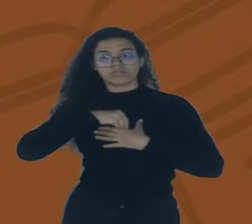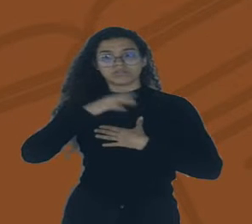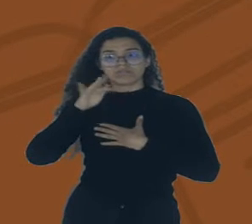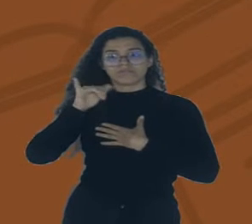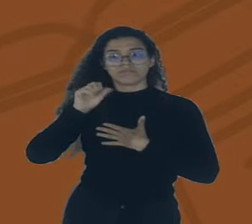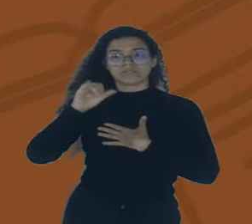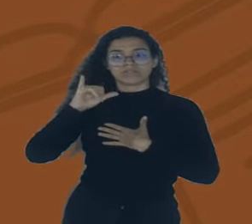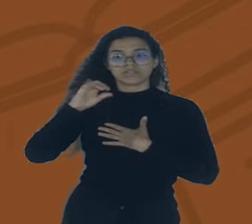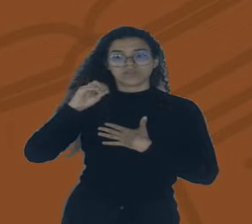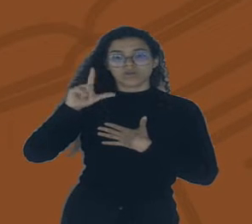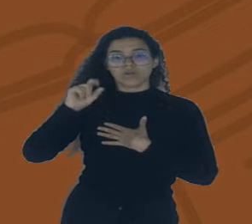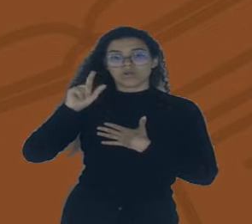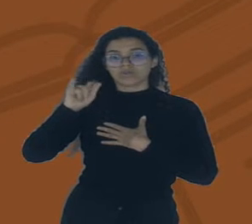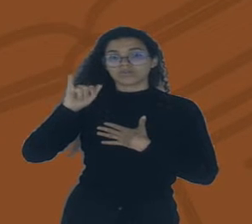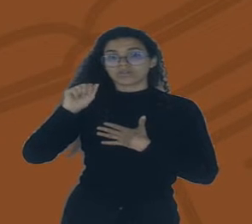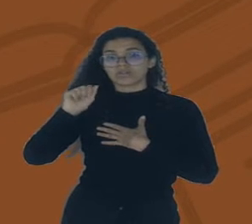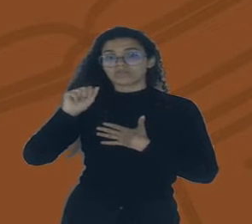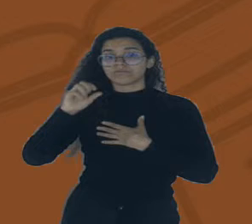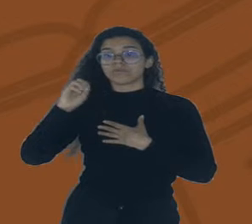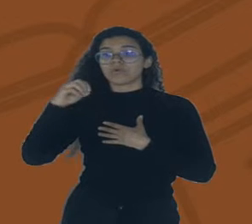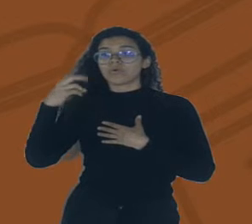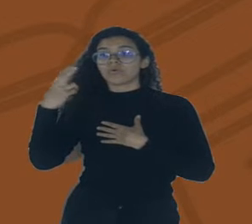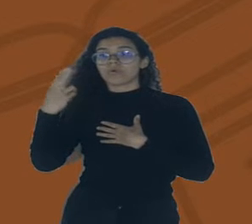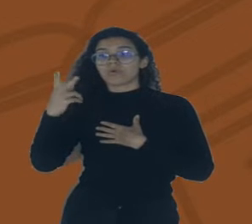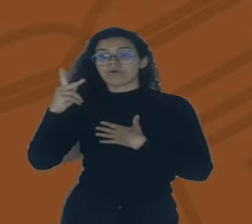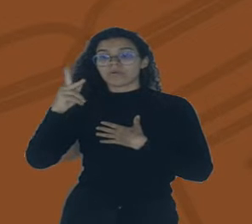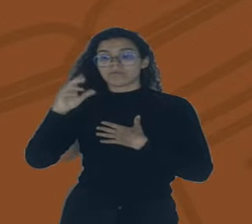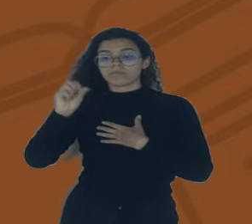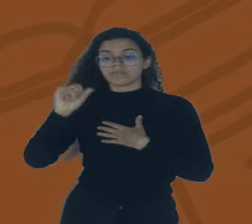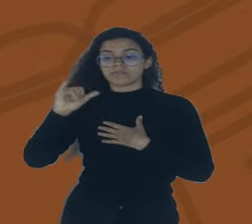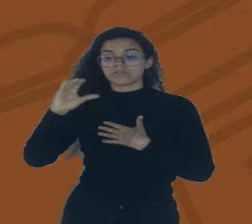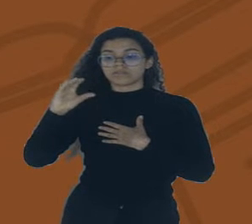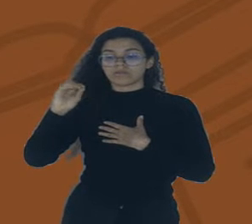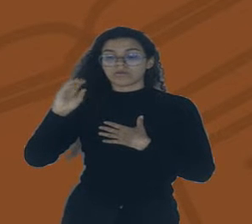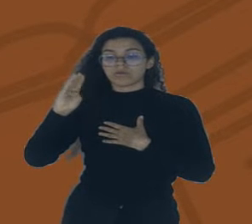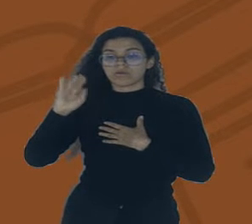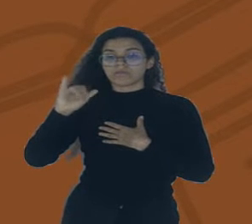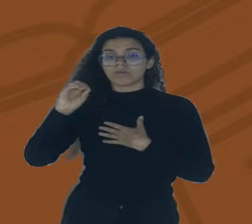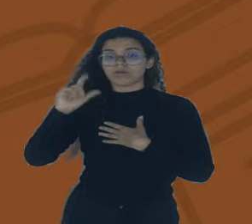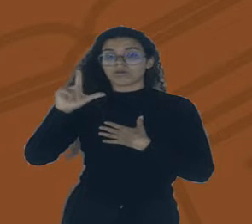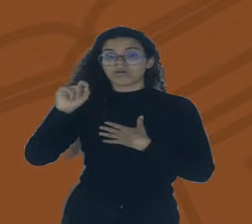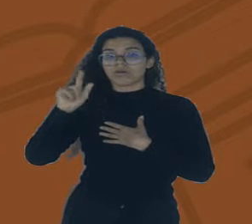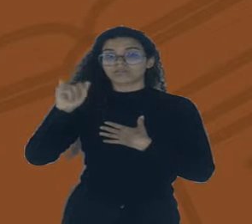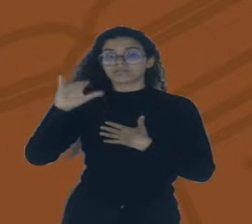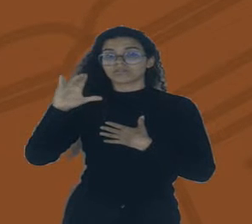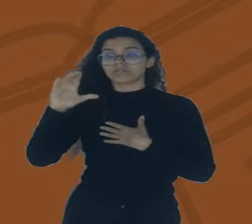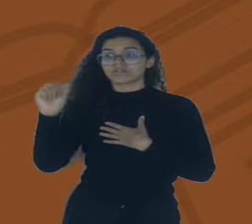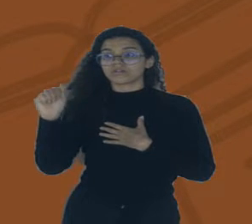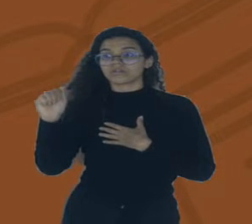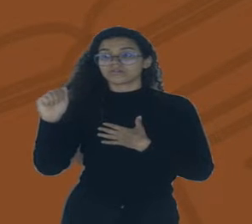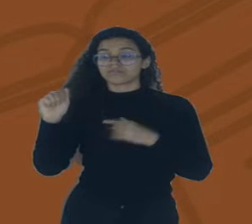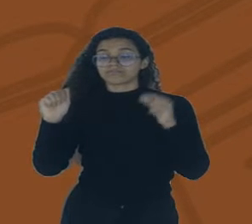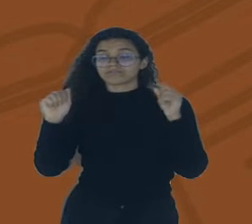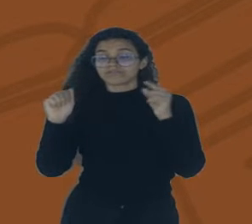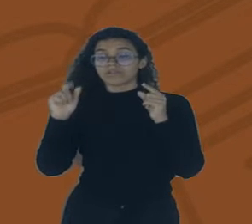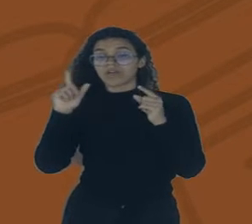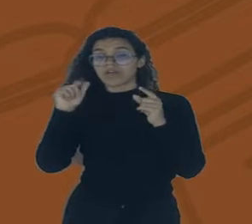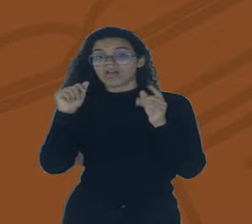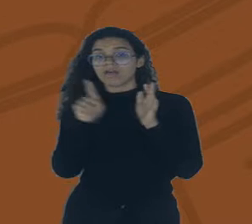elas fisiológicas ou psicobiológicas do nosso corpo. Então, este é o